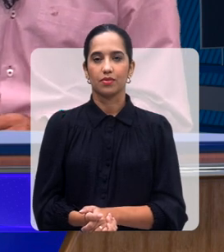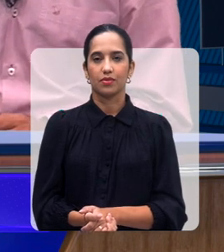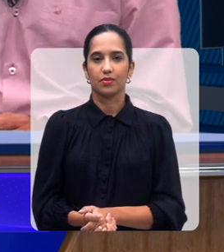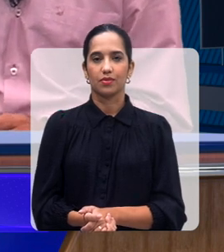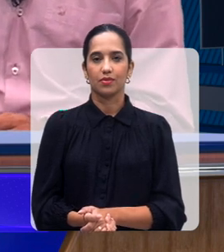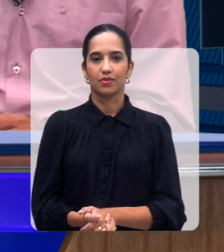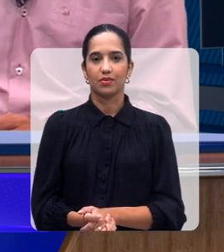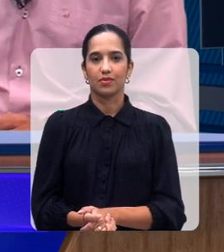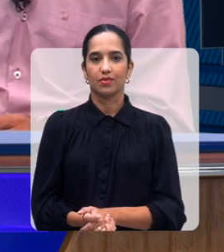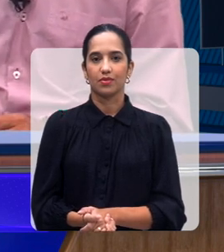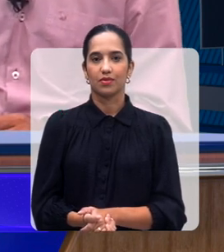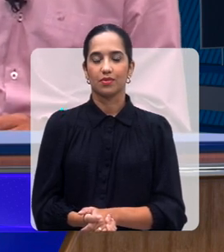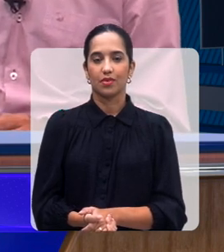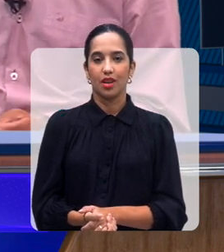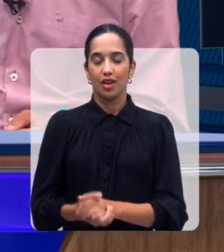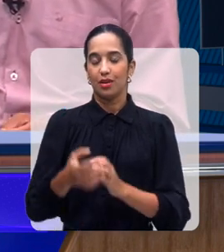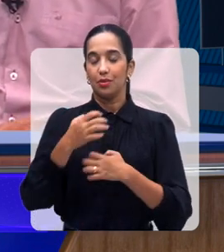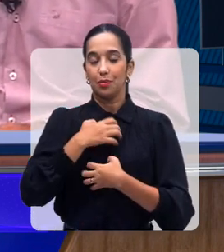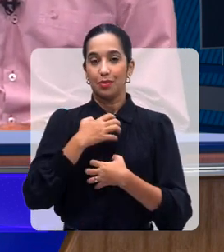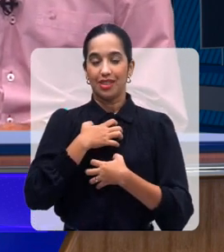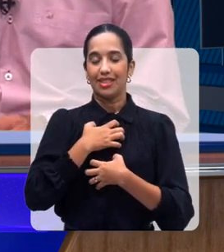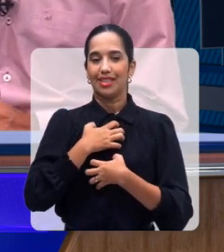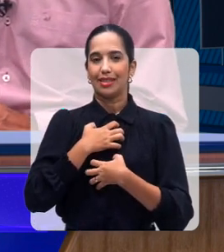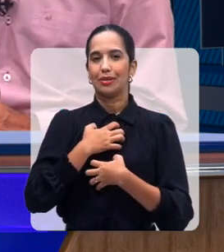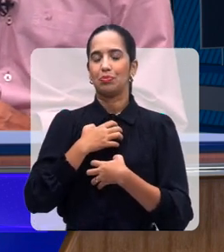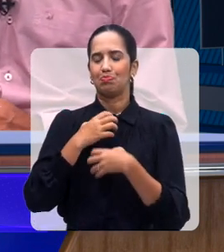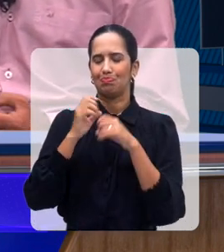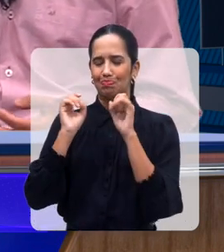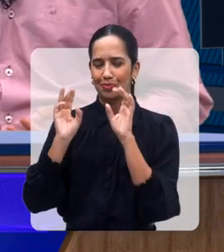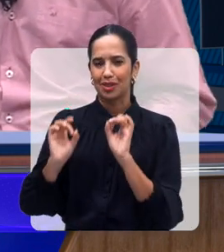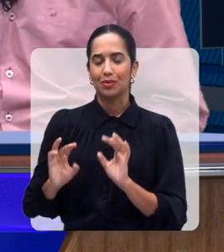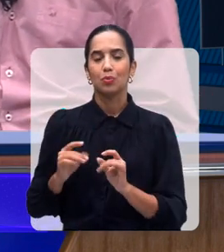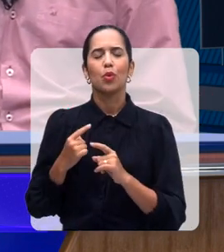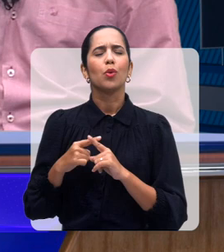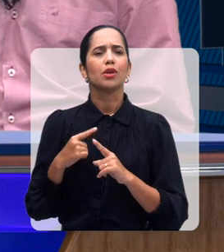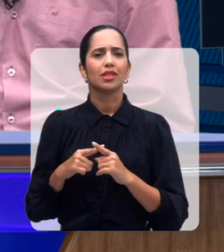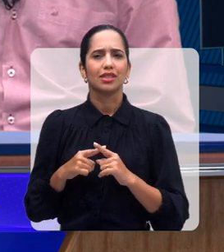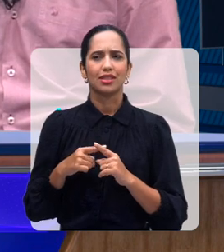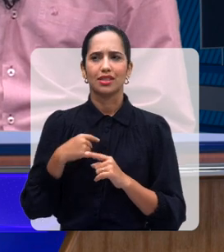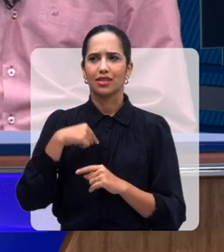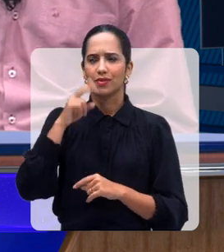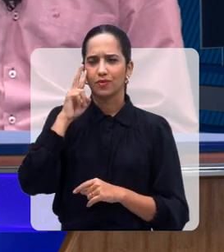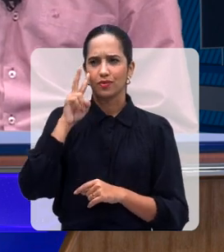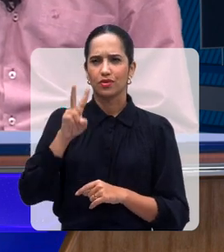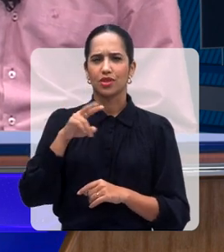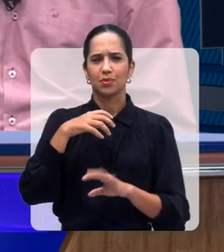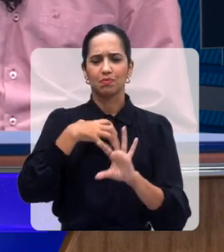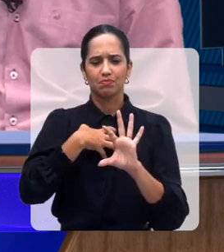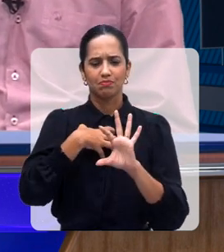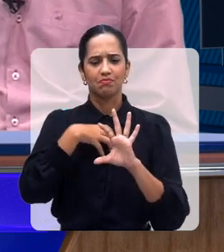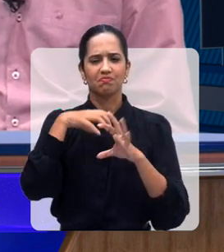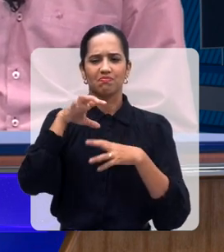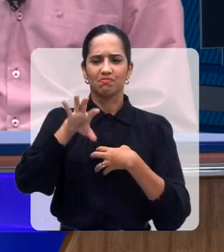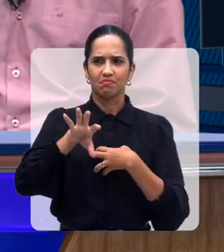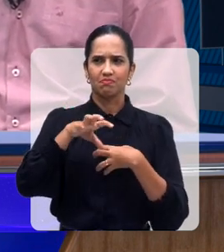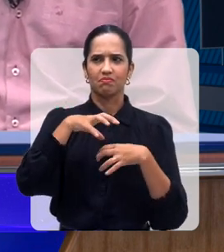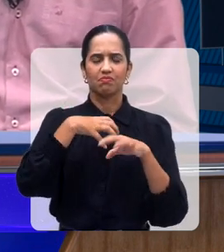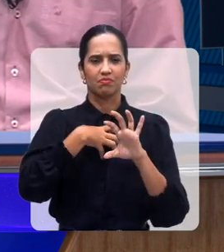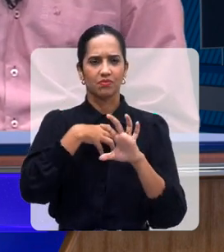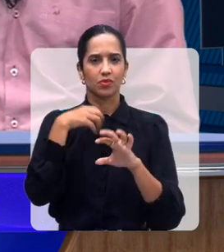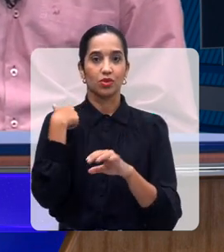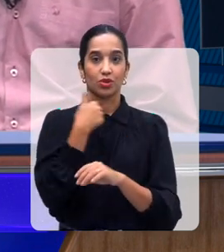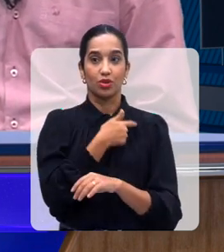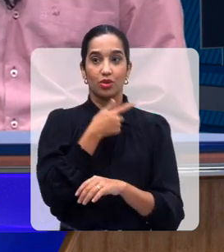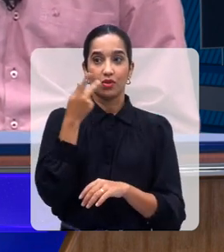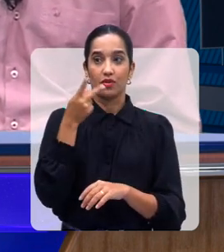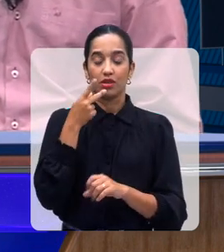Pois é, Vilma. E eu sou um cara privilegiado porque eu vejo essa sensibilidade, né?